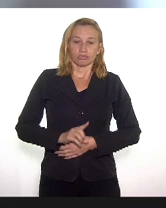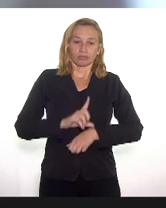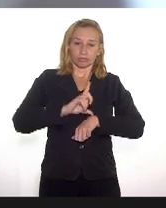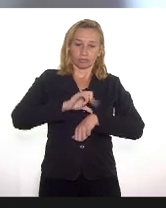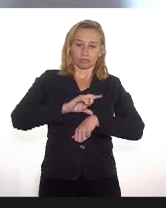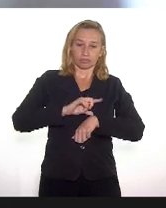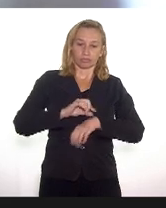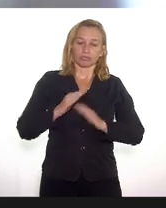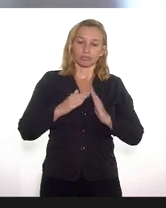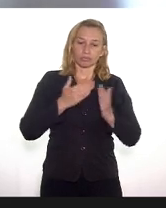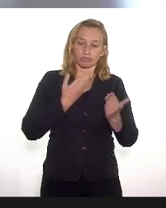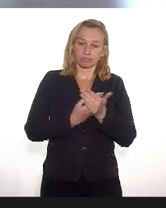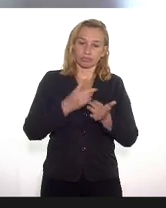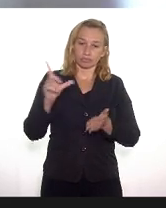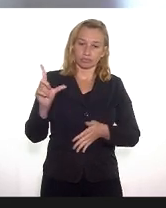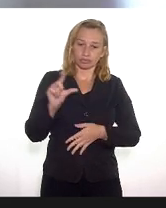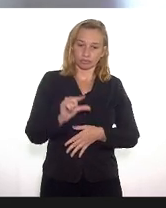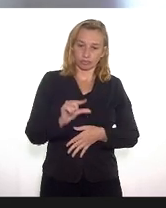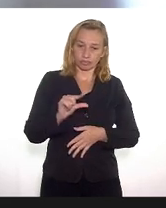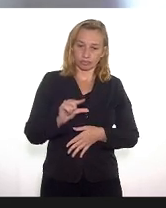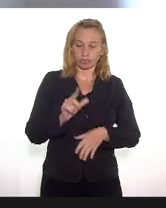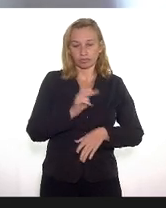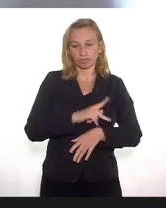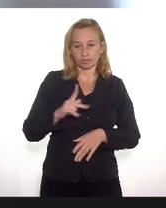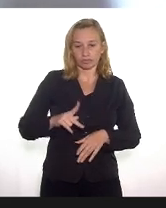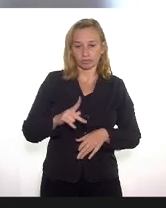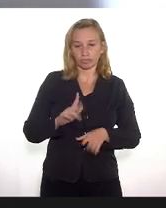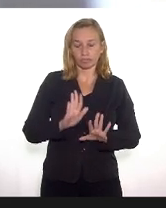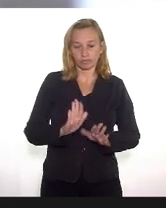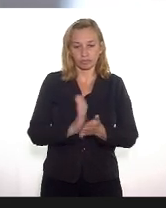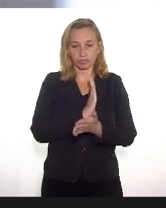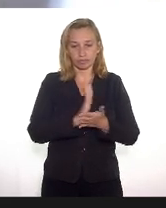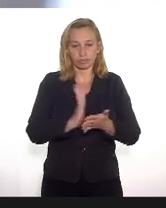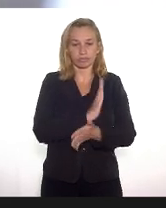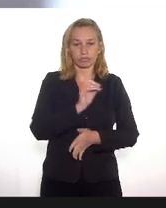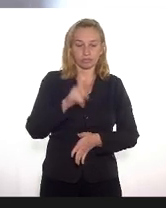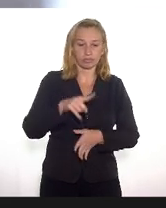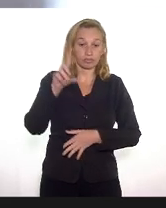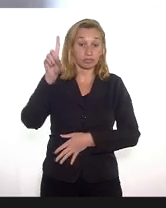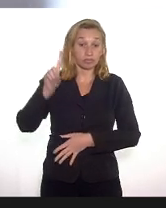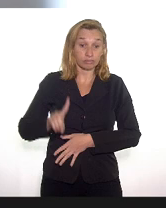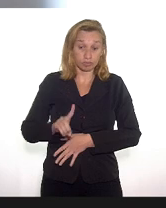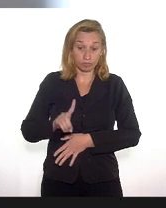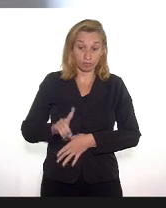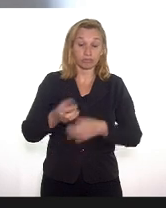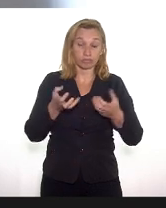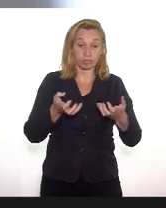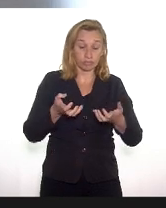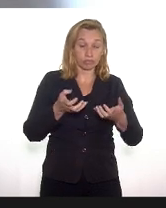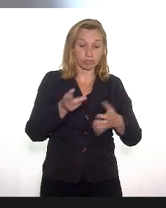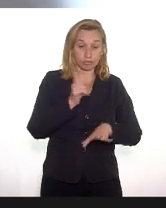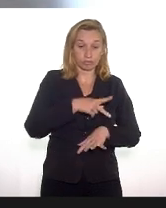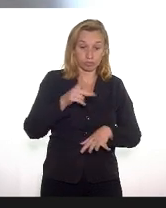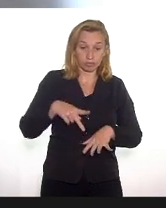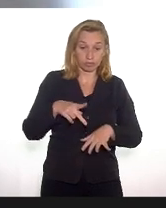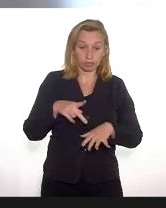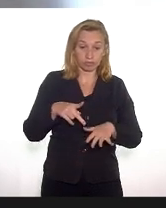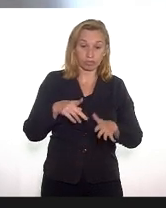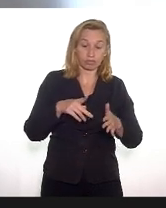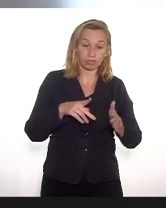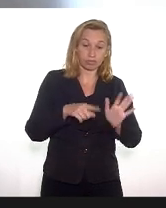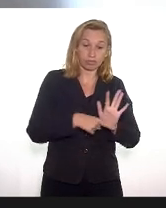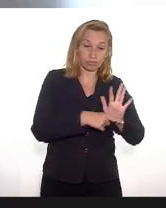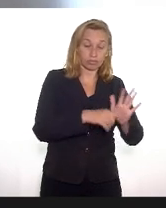da escola não foi reduzida do professor. O que existe, muitas vezes, é que o diretor ele quer que o professor atenda em determinados horários